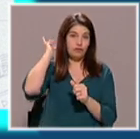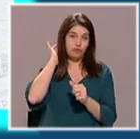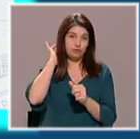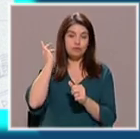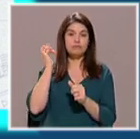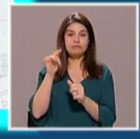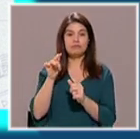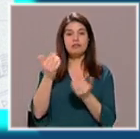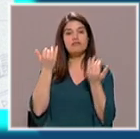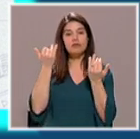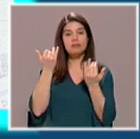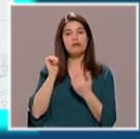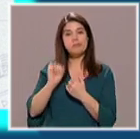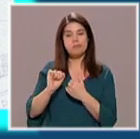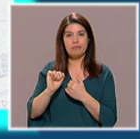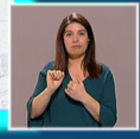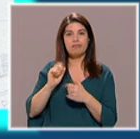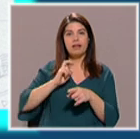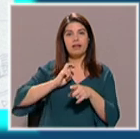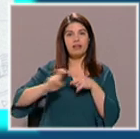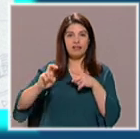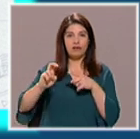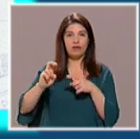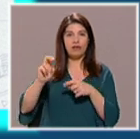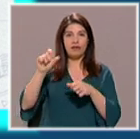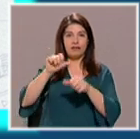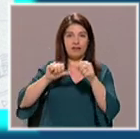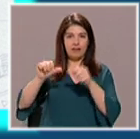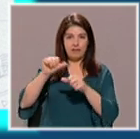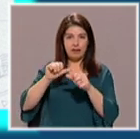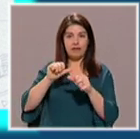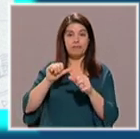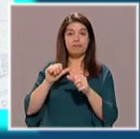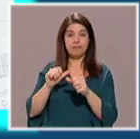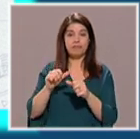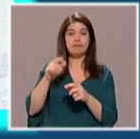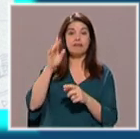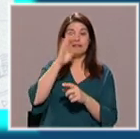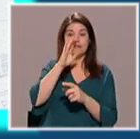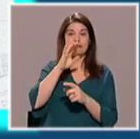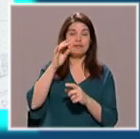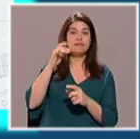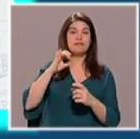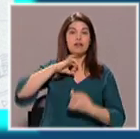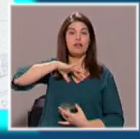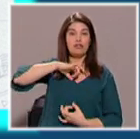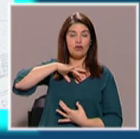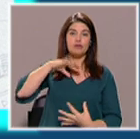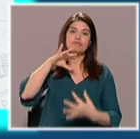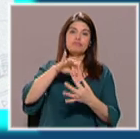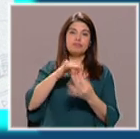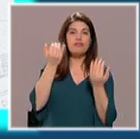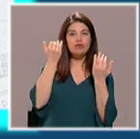de natureza eletroquímica, no sistema endócrino ela é de natureza química, também química ou